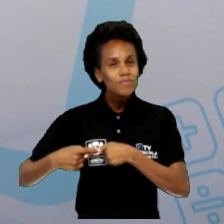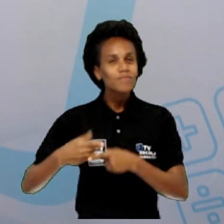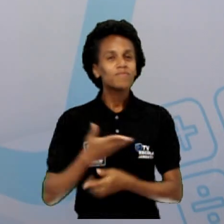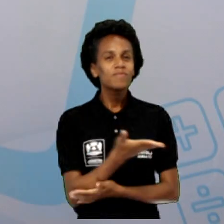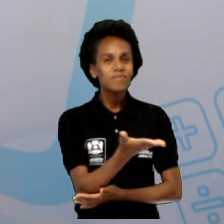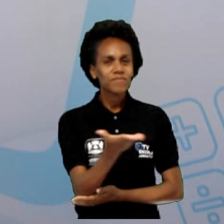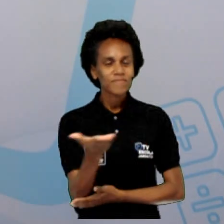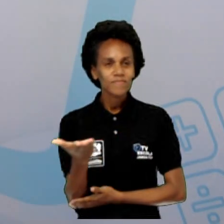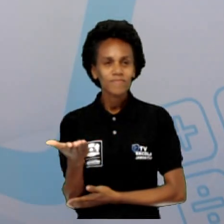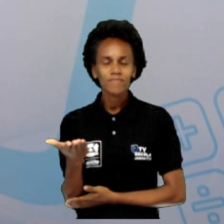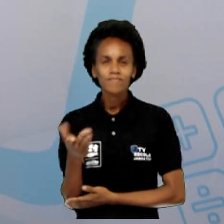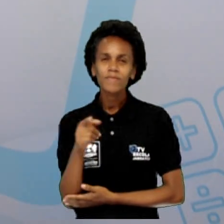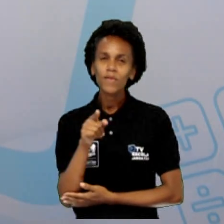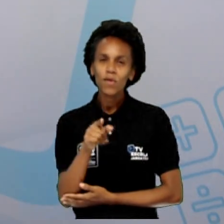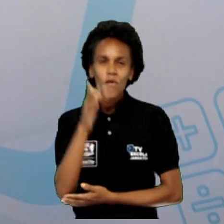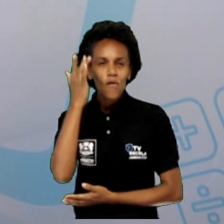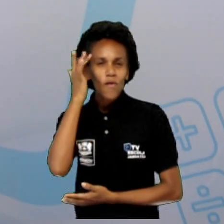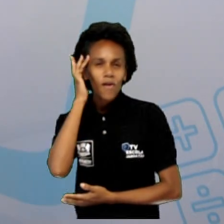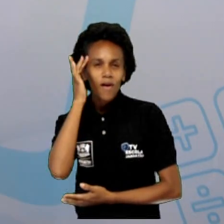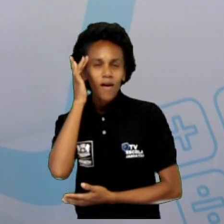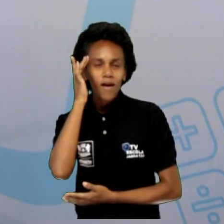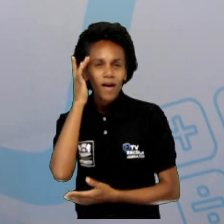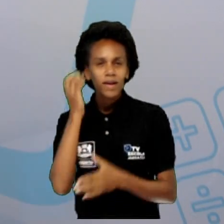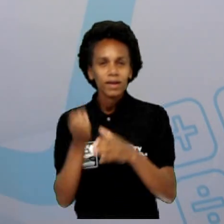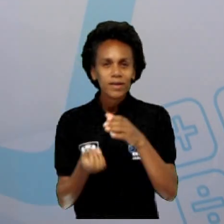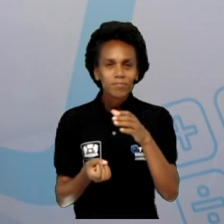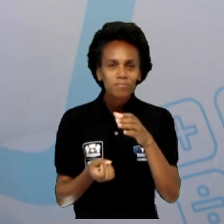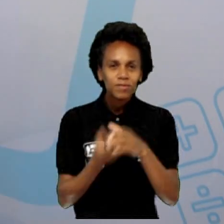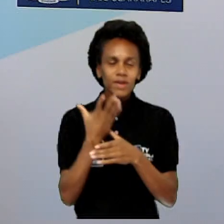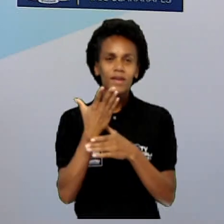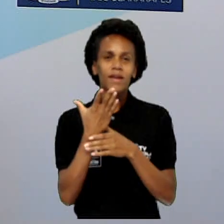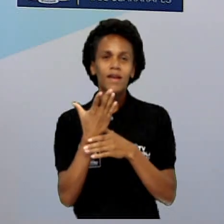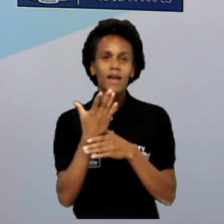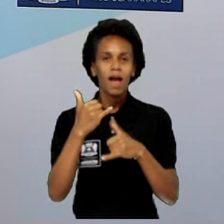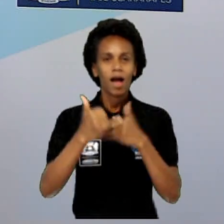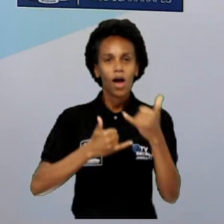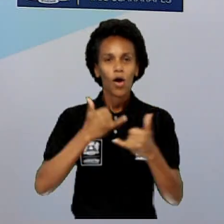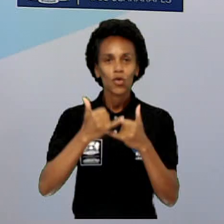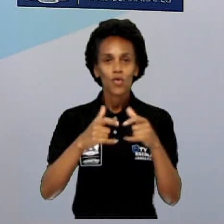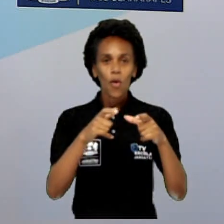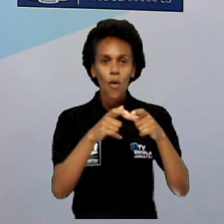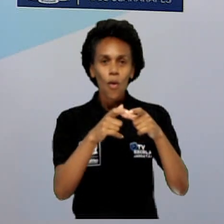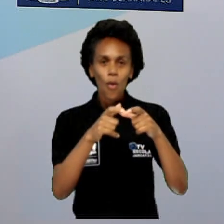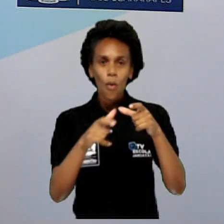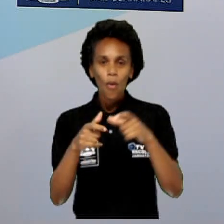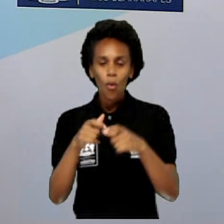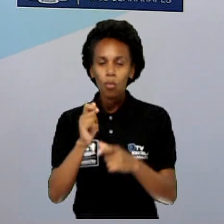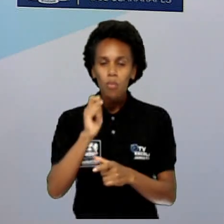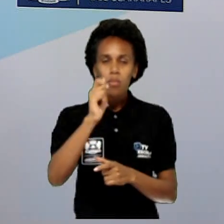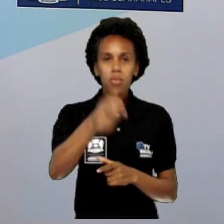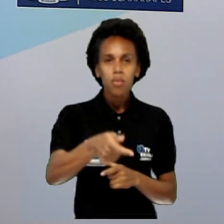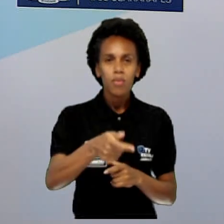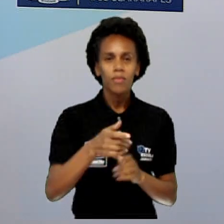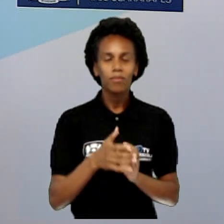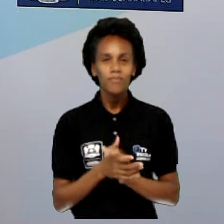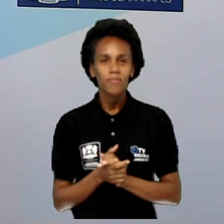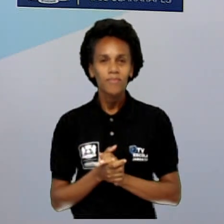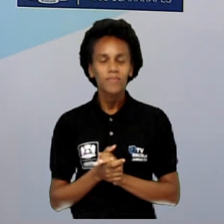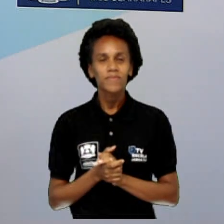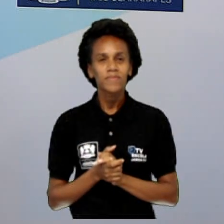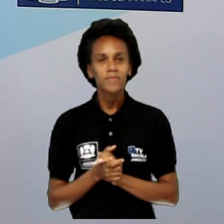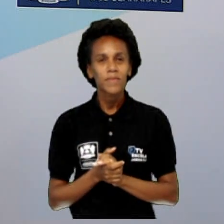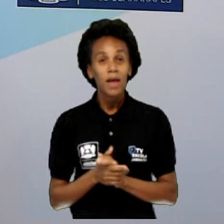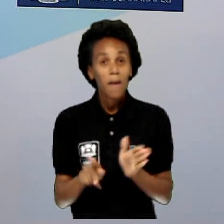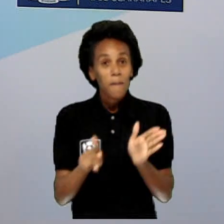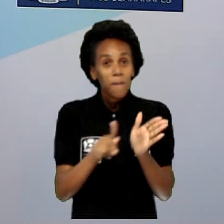você confeccionar um jogo de argola, que é uma das brincadeiras típicas das festas juninas? E